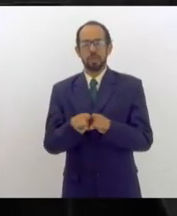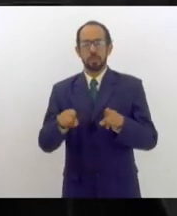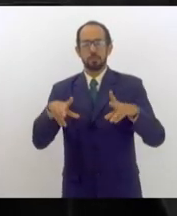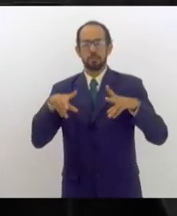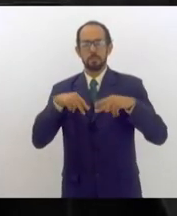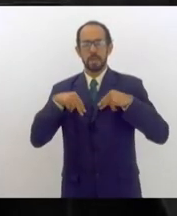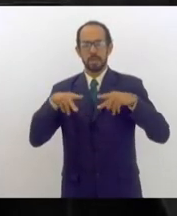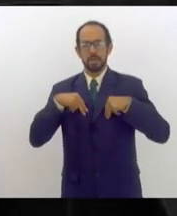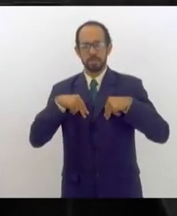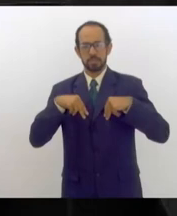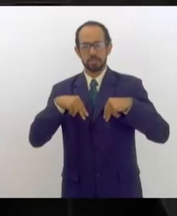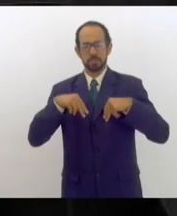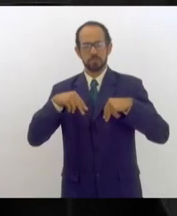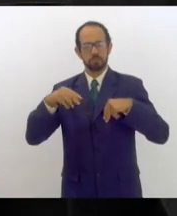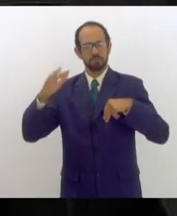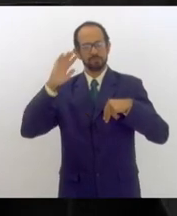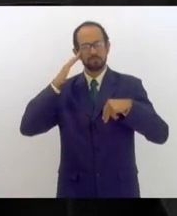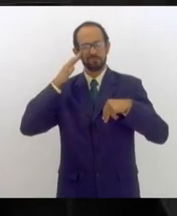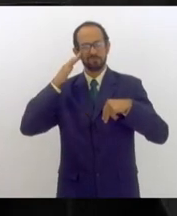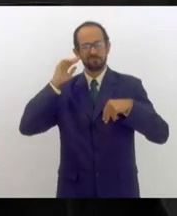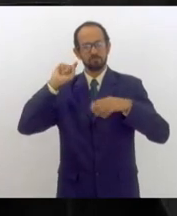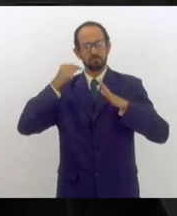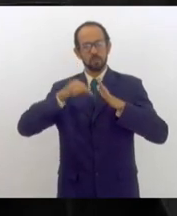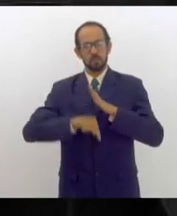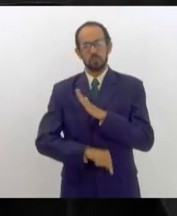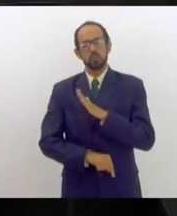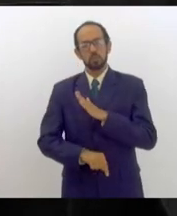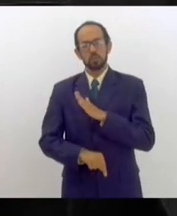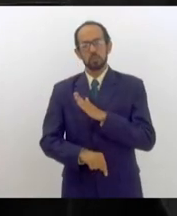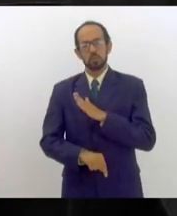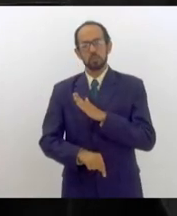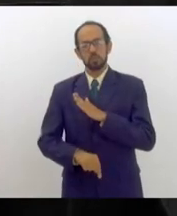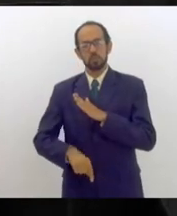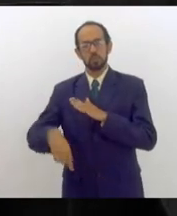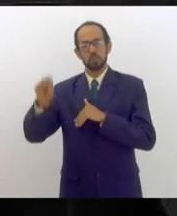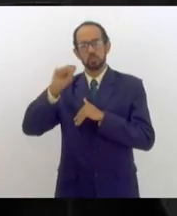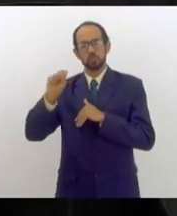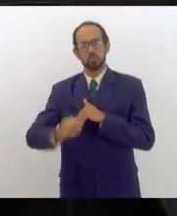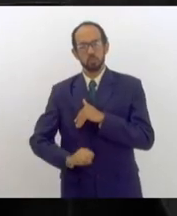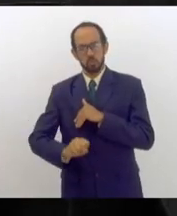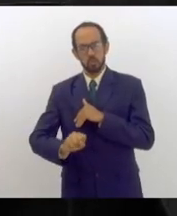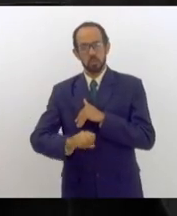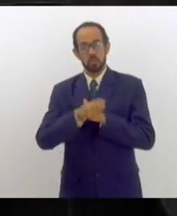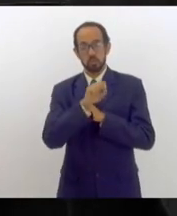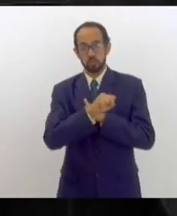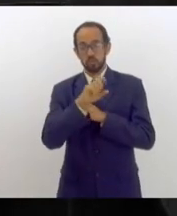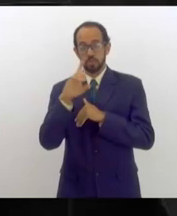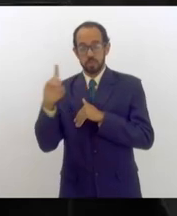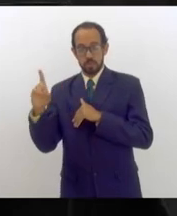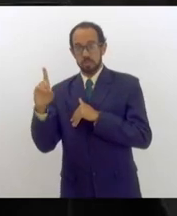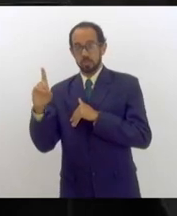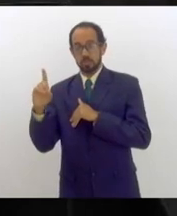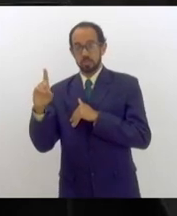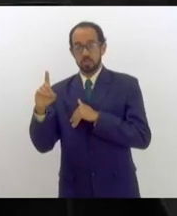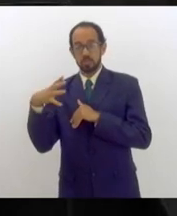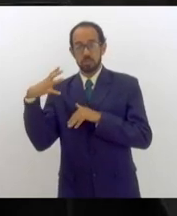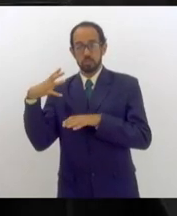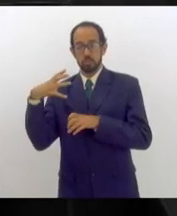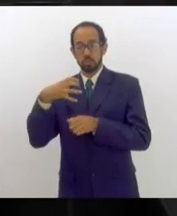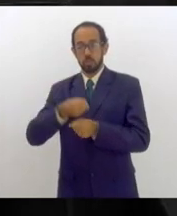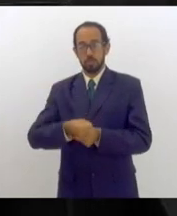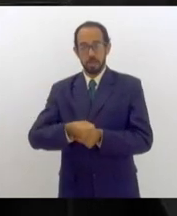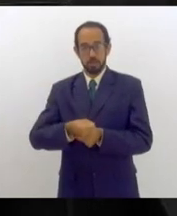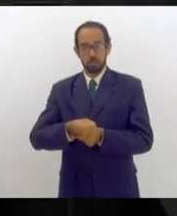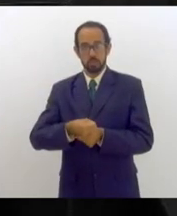profunda reflexão Sul e Sudeste Onde nós estamos somados